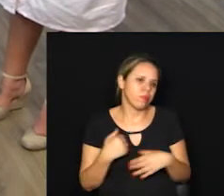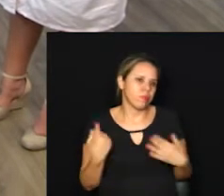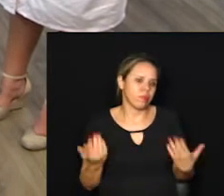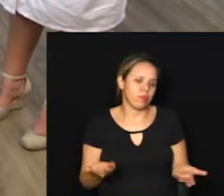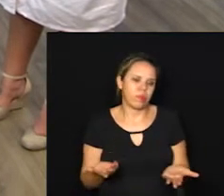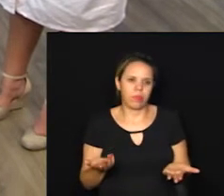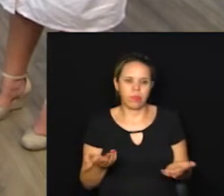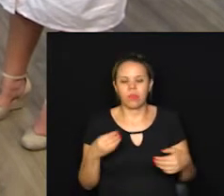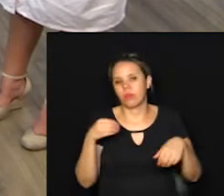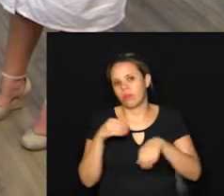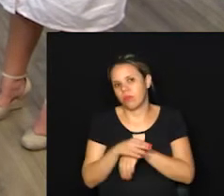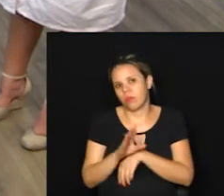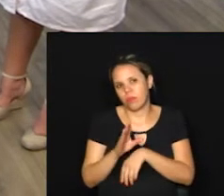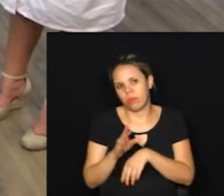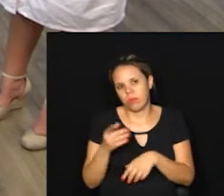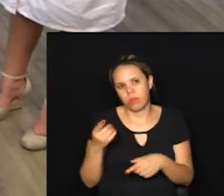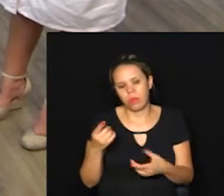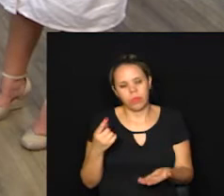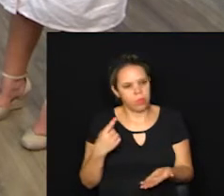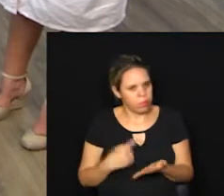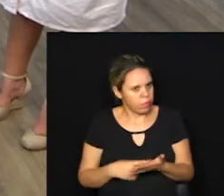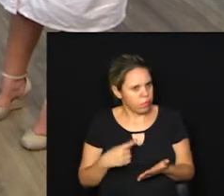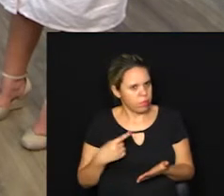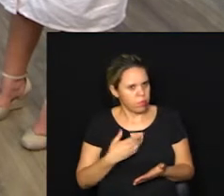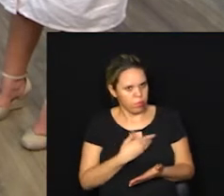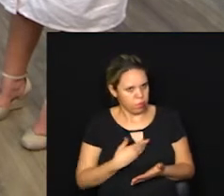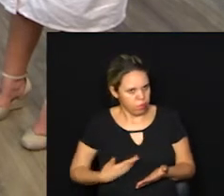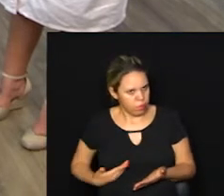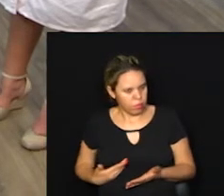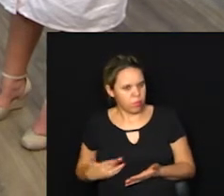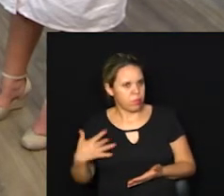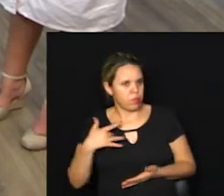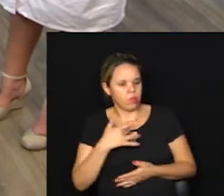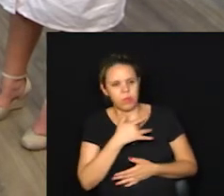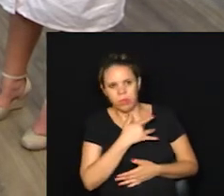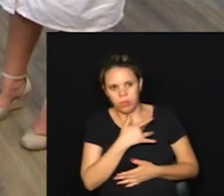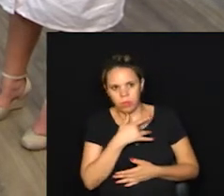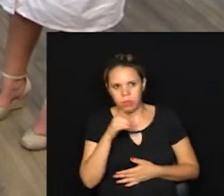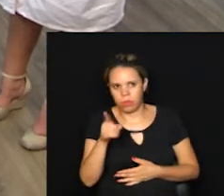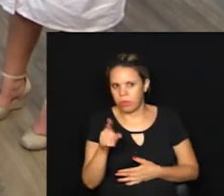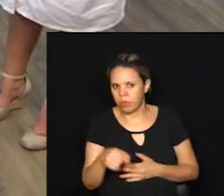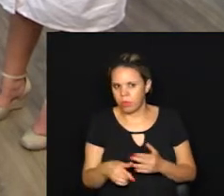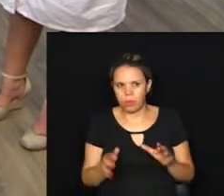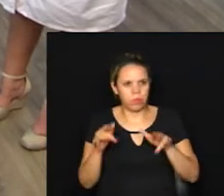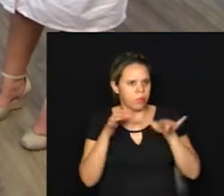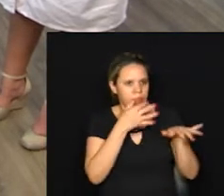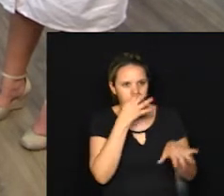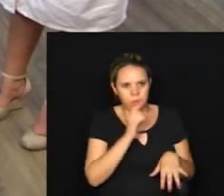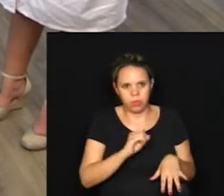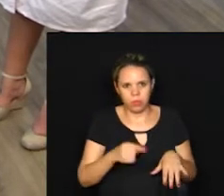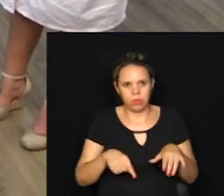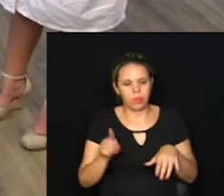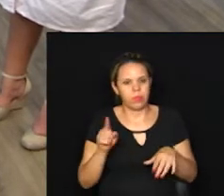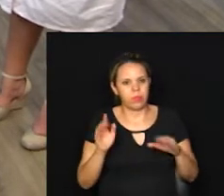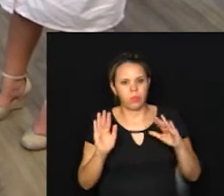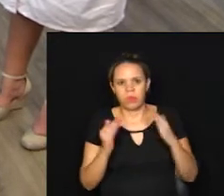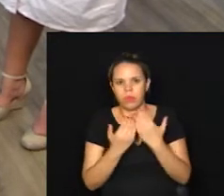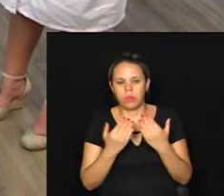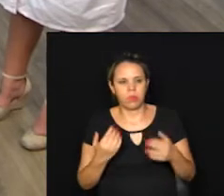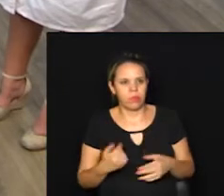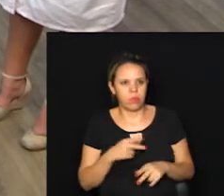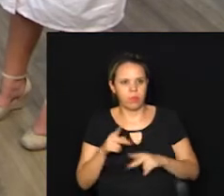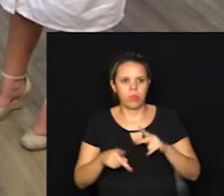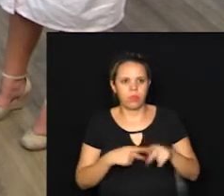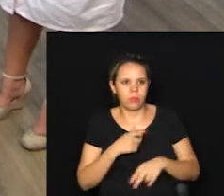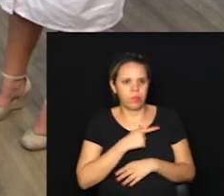Então, a indicação, de acordo com as autoridades de saúde, é para que você não se aglomere, não vá na porta do estádio. Aos